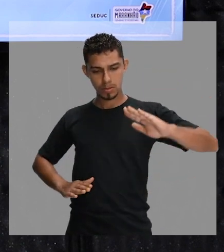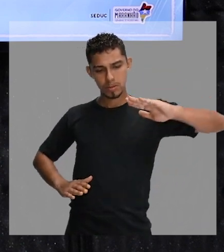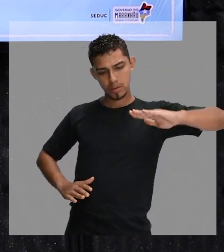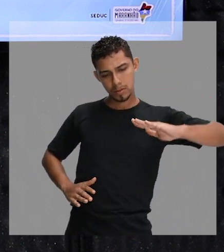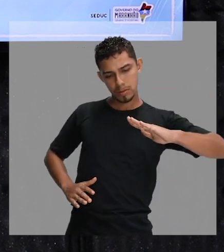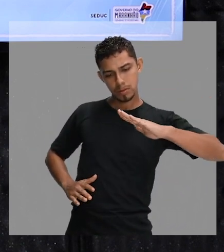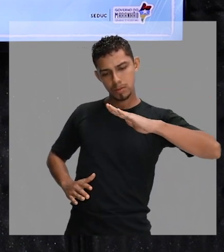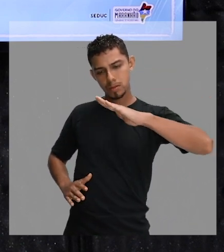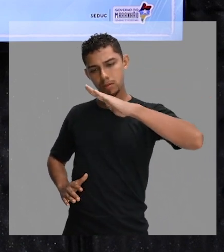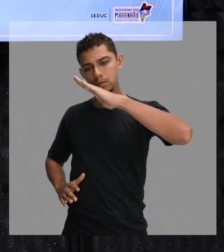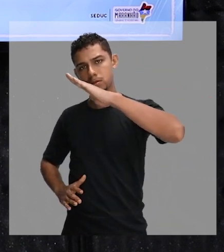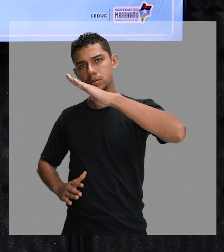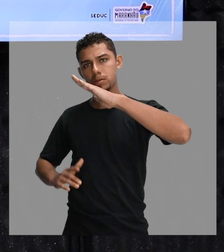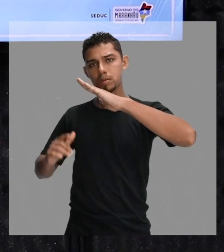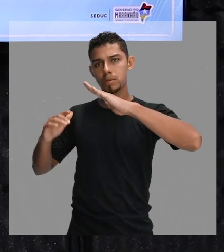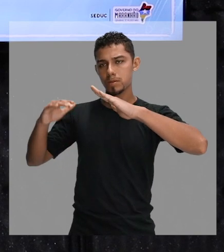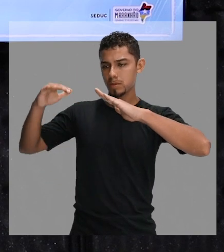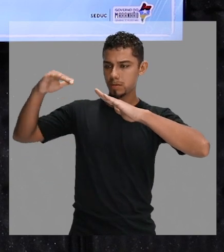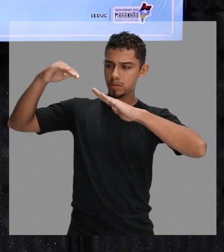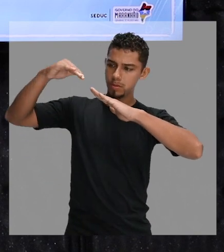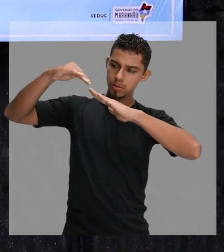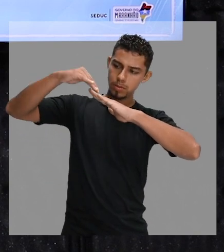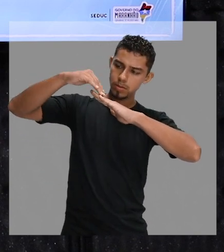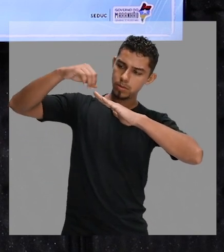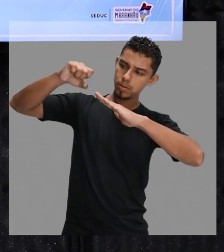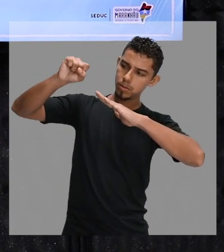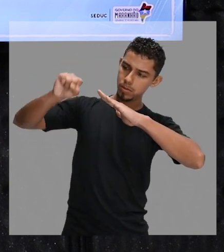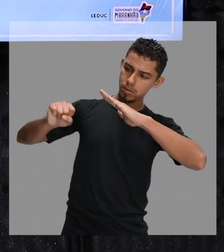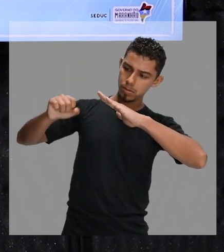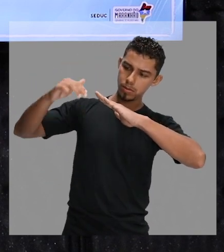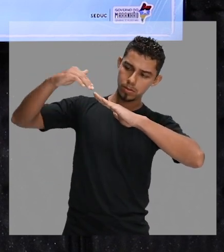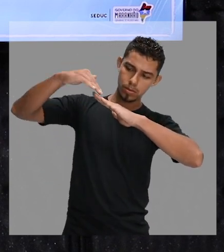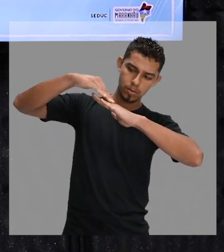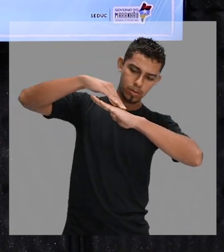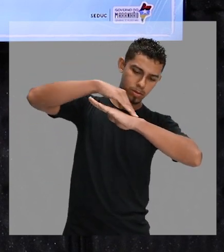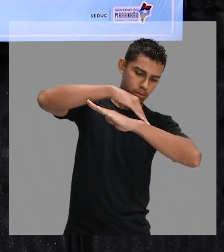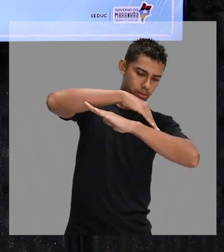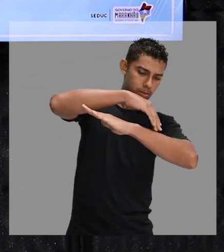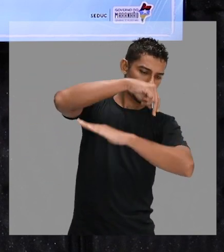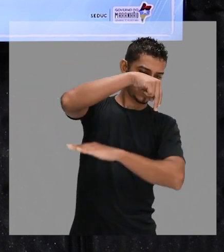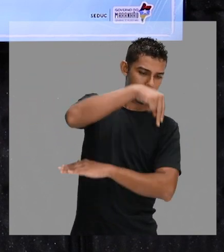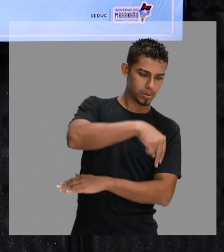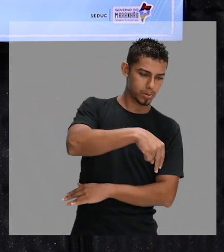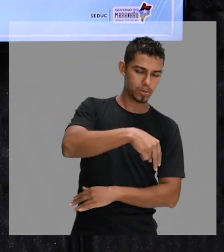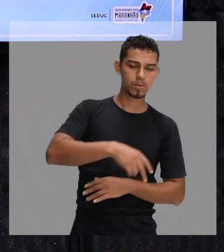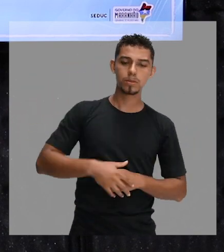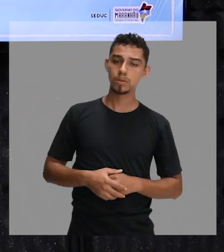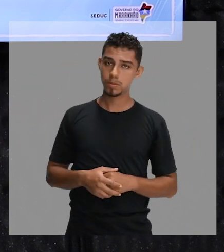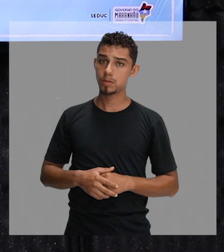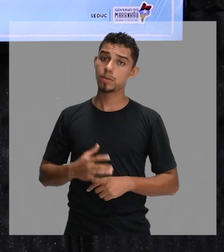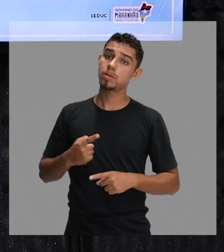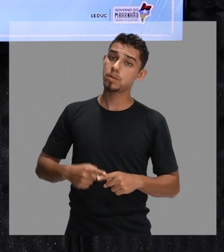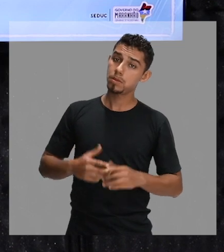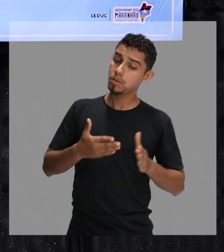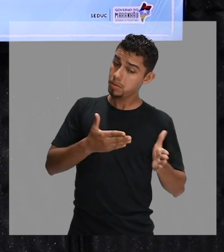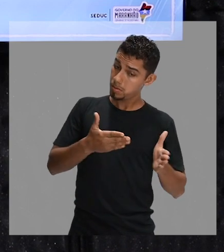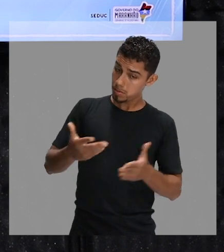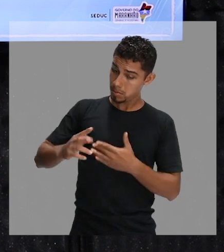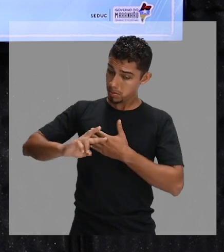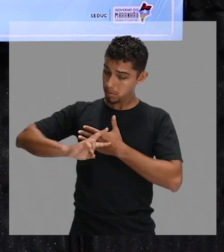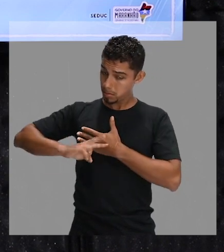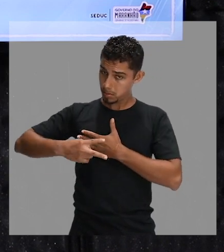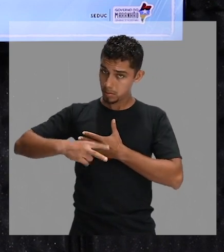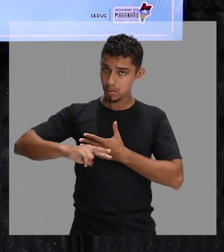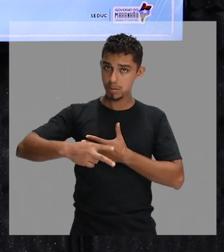aclive, uma subida, se nós nos deslocamos do norte para o sul. Por consequência,